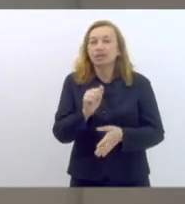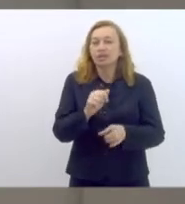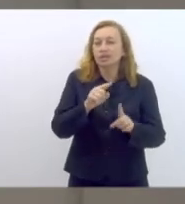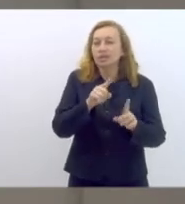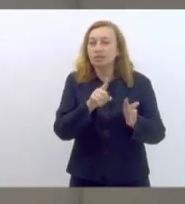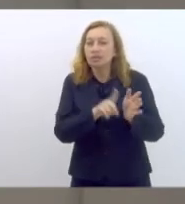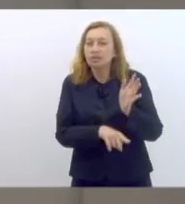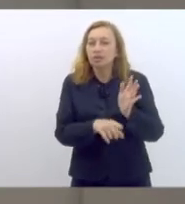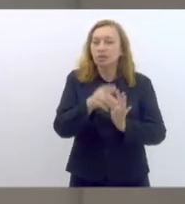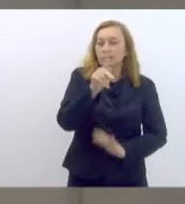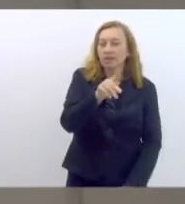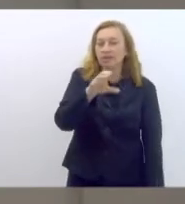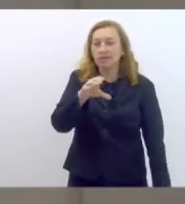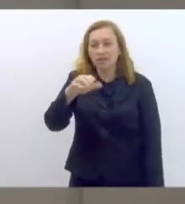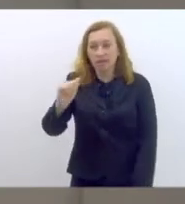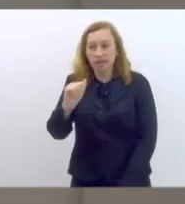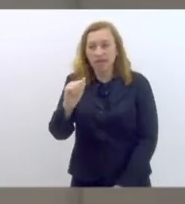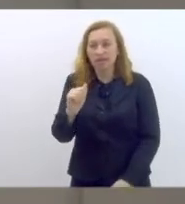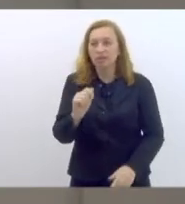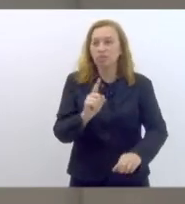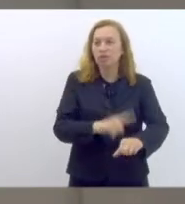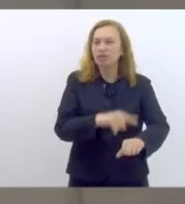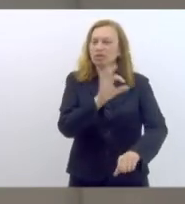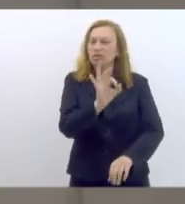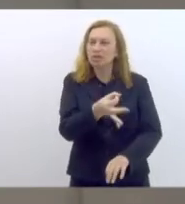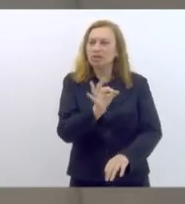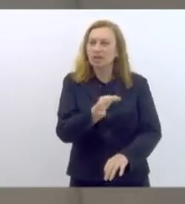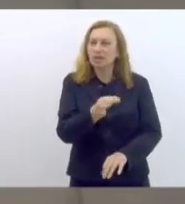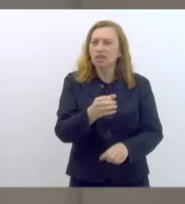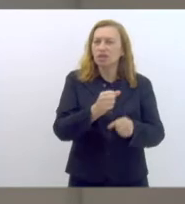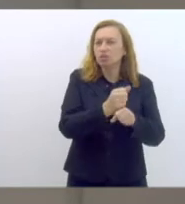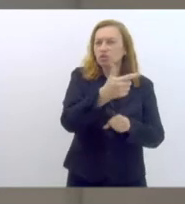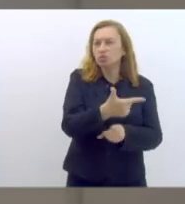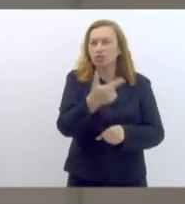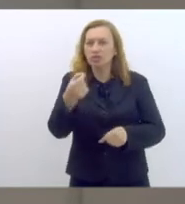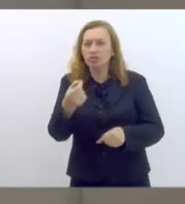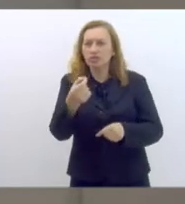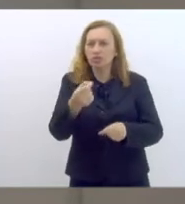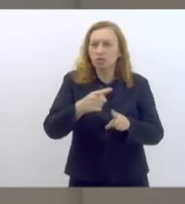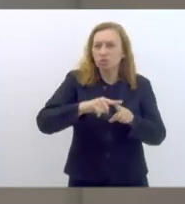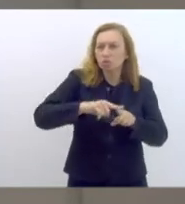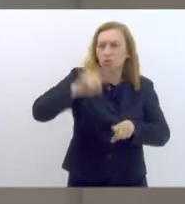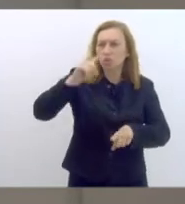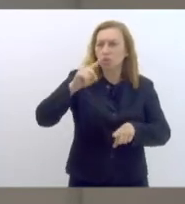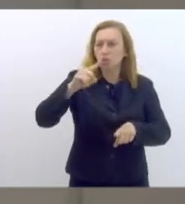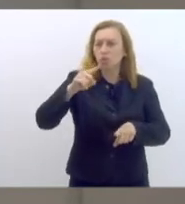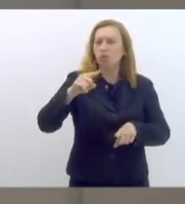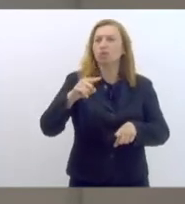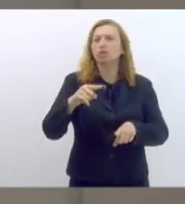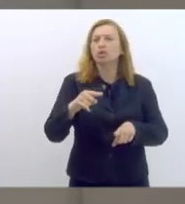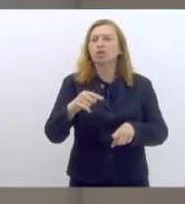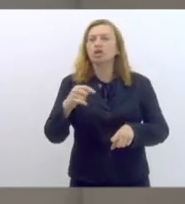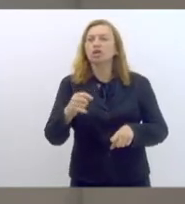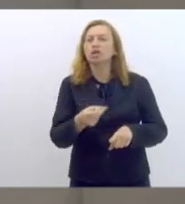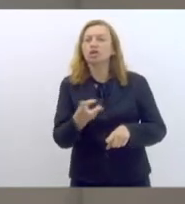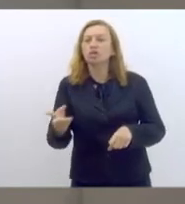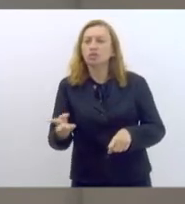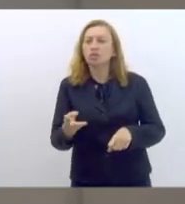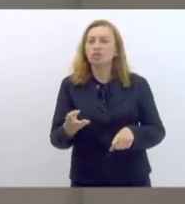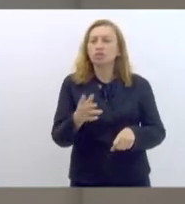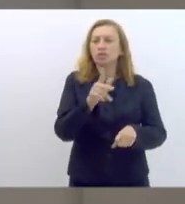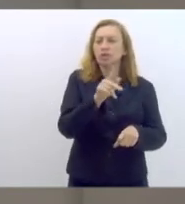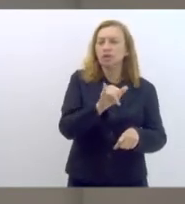seria o IPCA. Chega um certo momento ali, em meados de 2020, que ele dá uma disparada ali. Tá? Enquanto que o IPCA mais 4 é